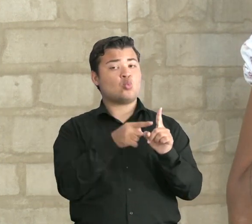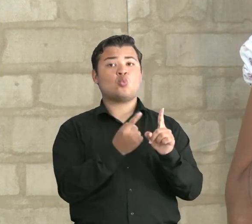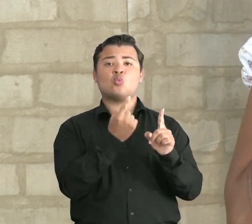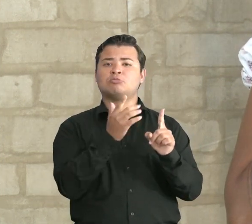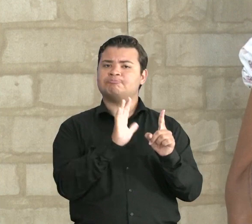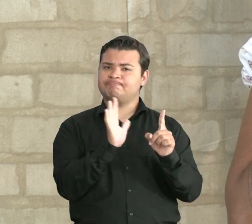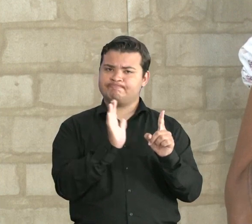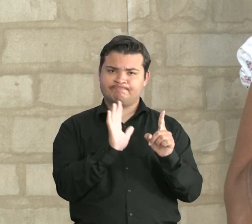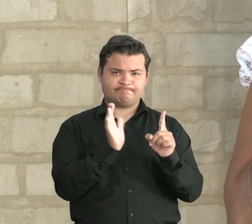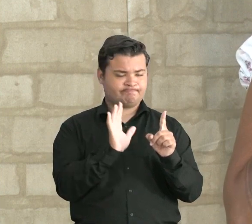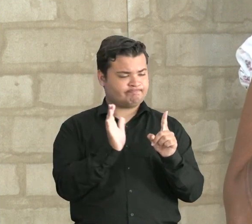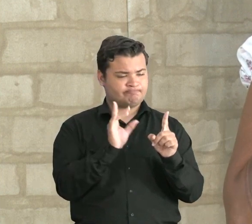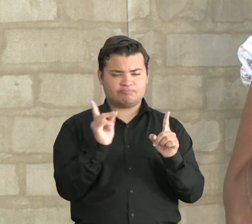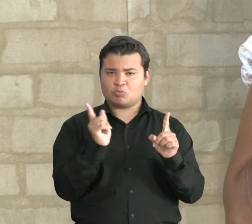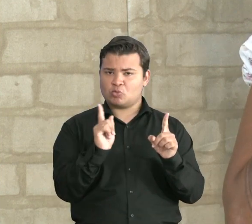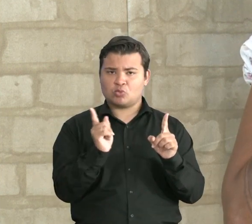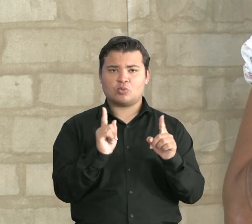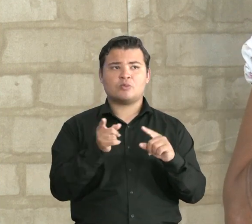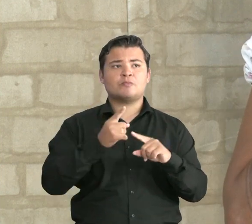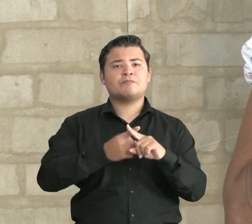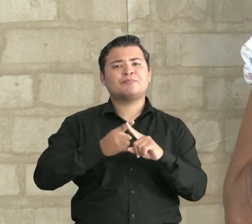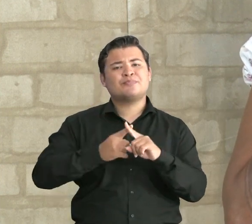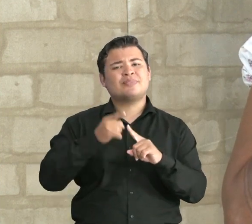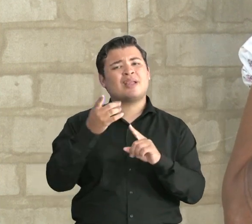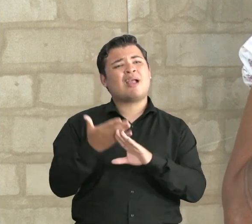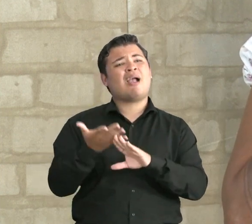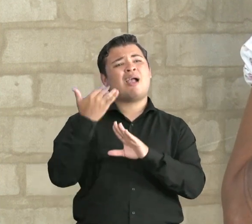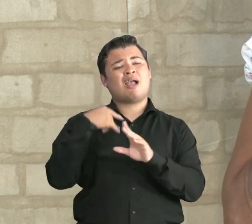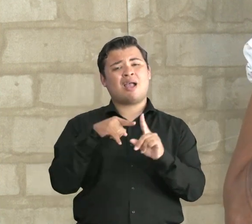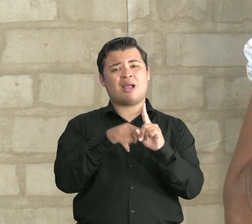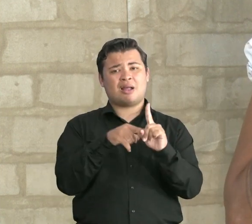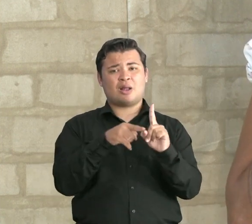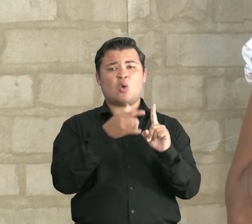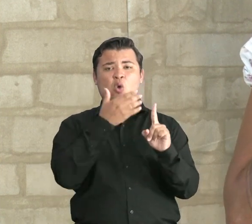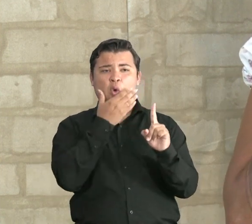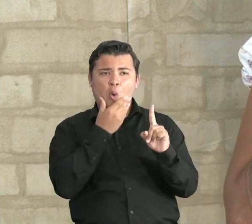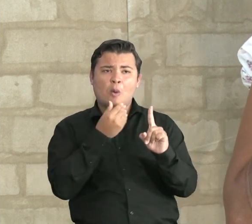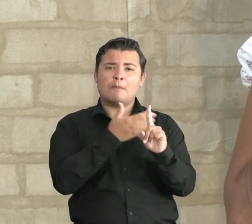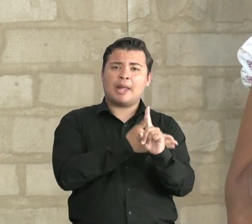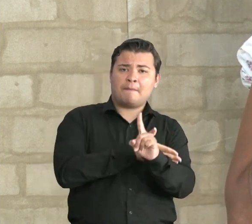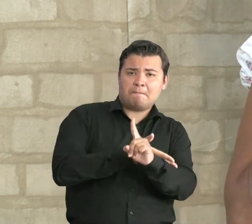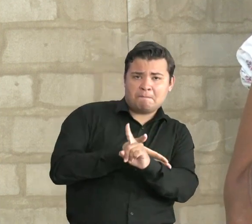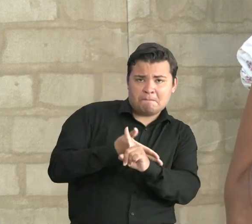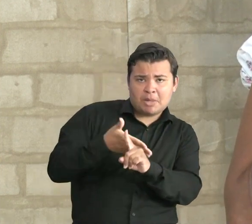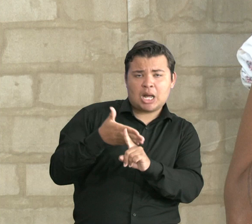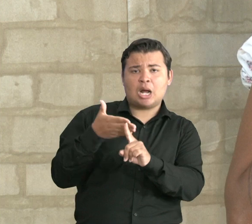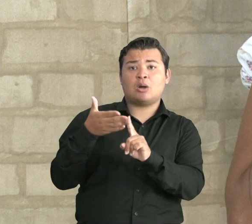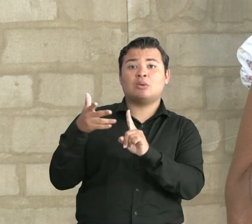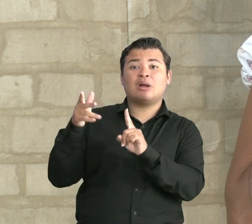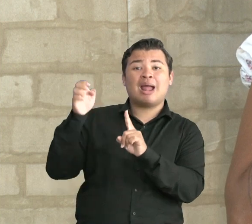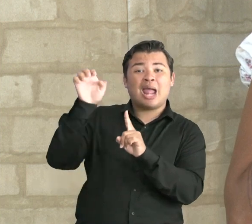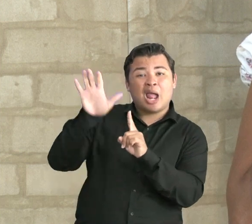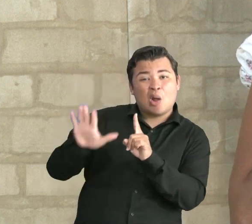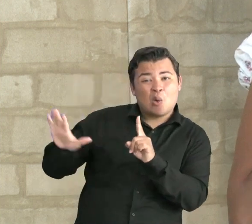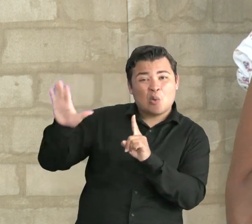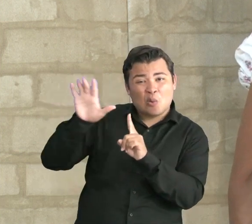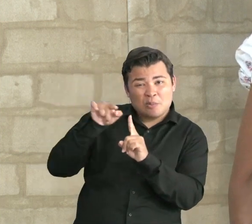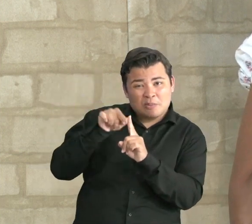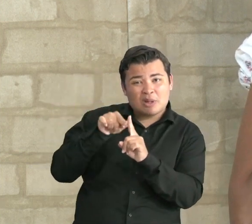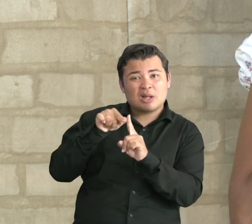tornado universal, que normalmente é branco, que normalmente é homem, que normalmente é europeu, que